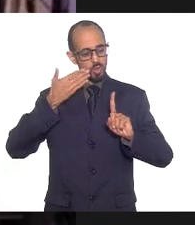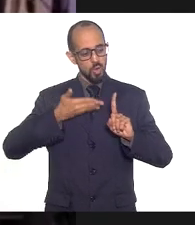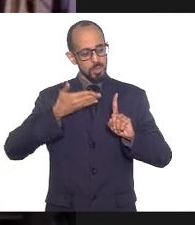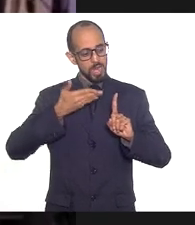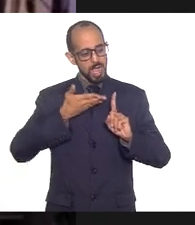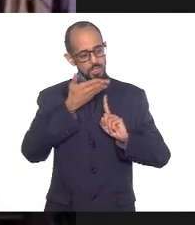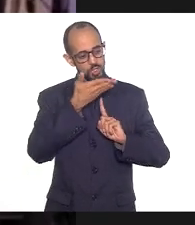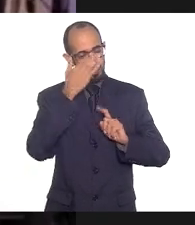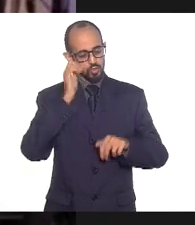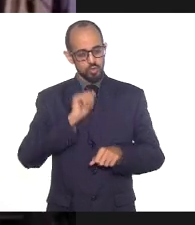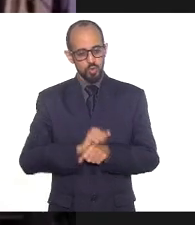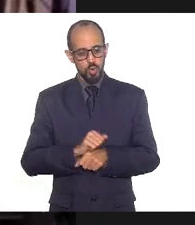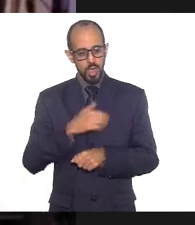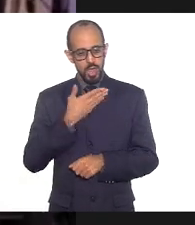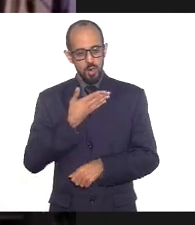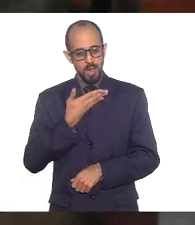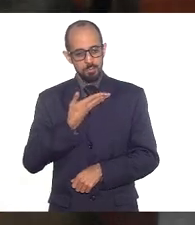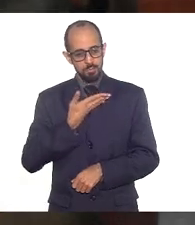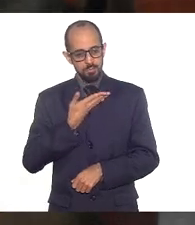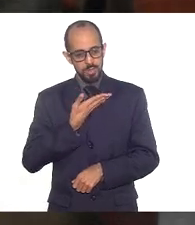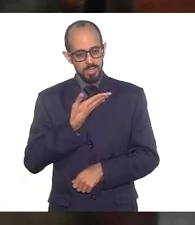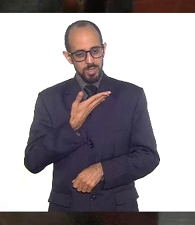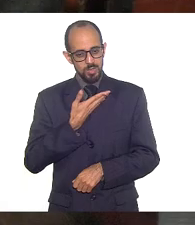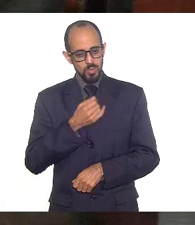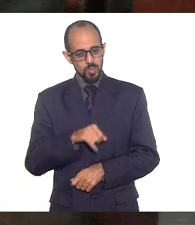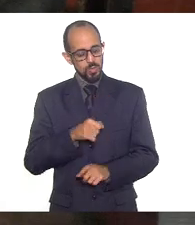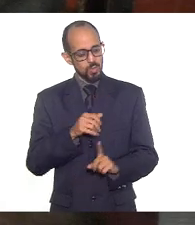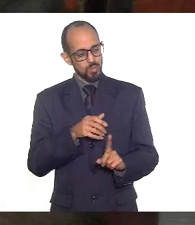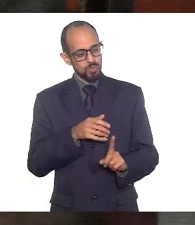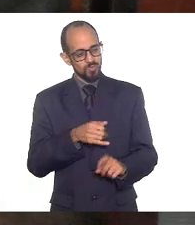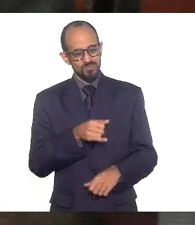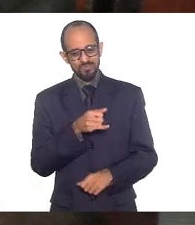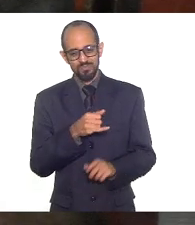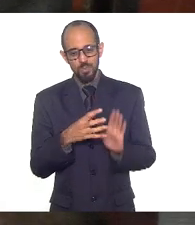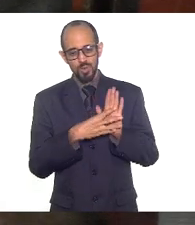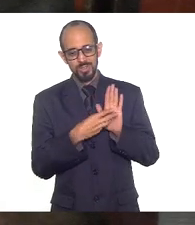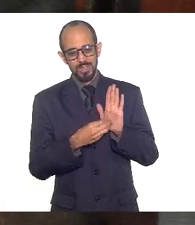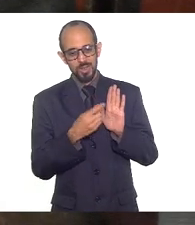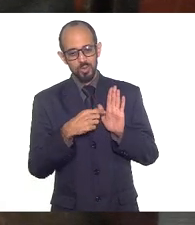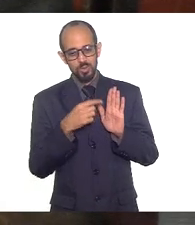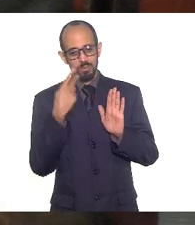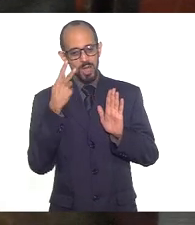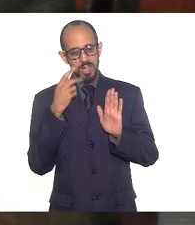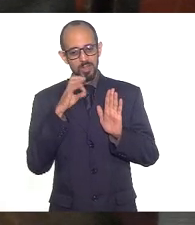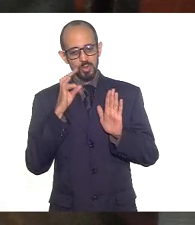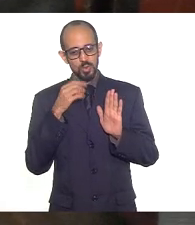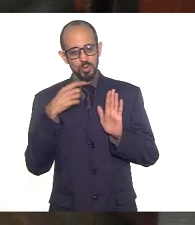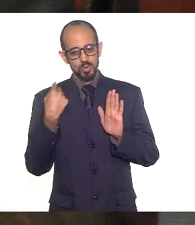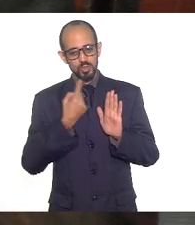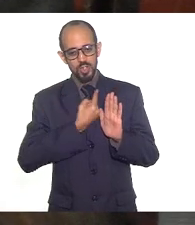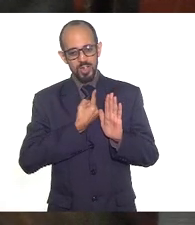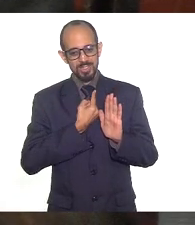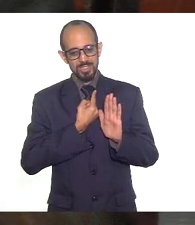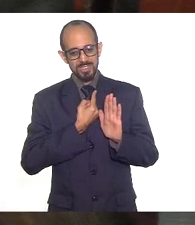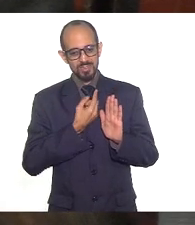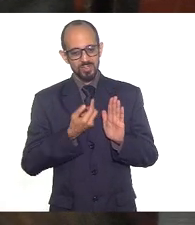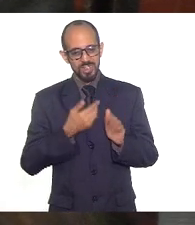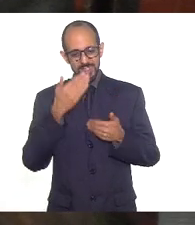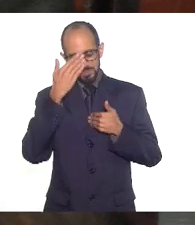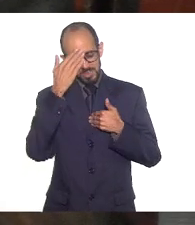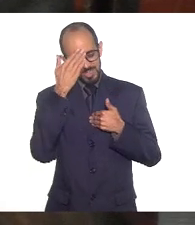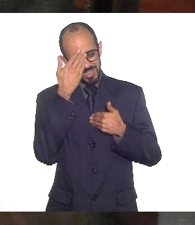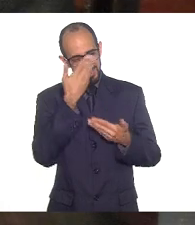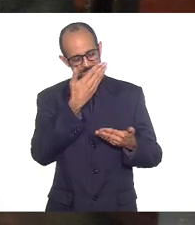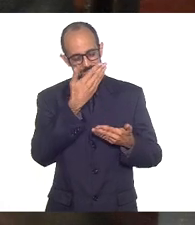é um querido rico um exemplo para todos nós fico aqui fica aqui também os meus agradecimentos